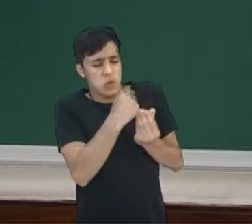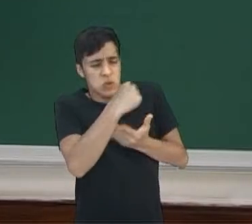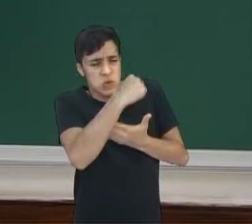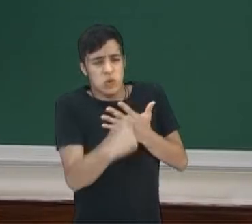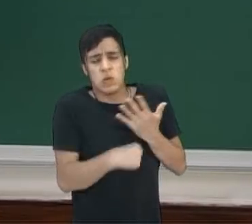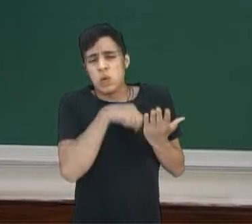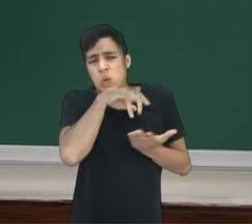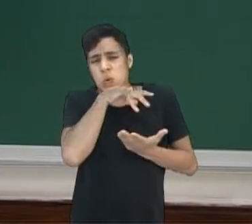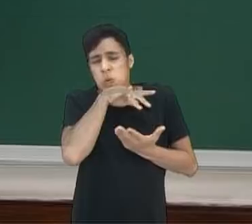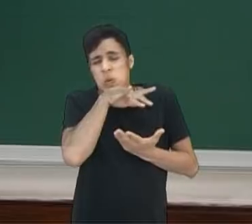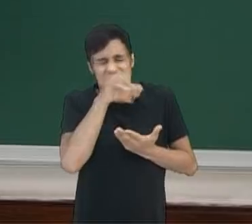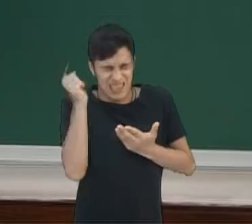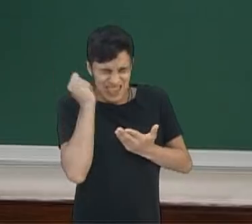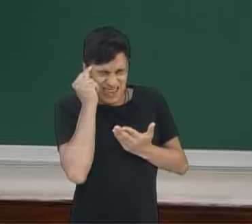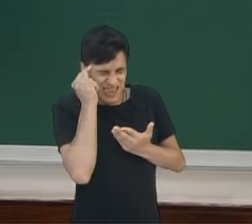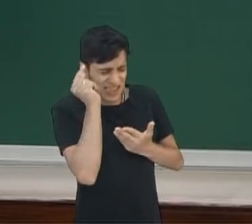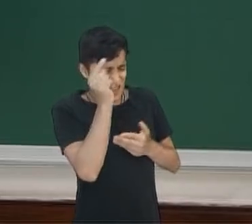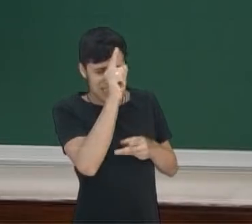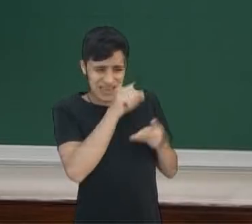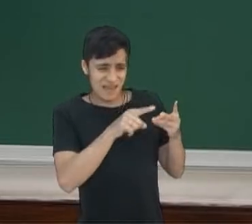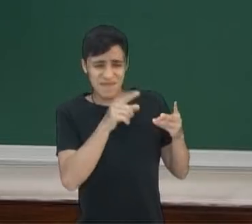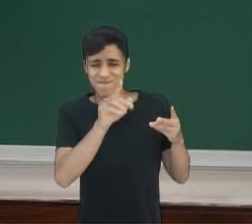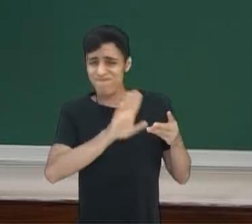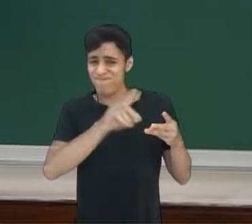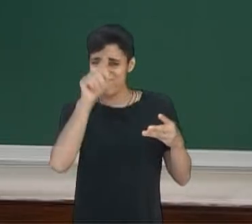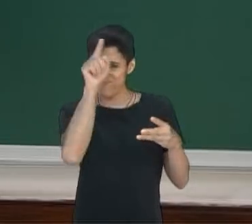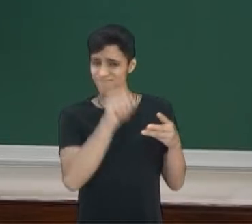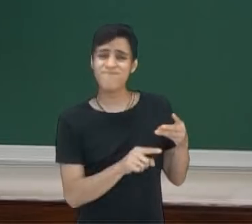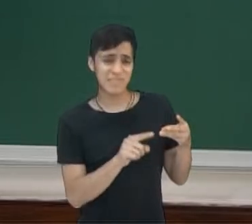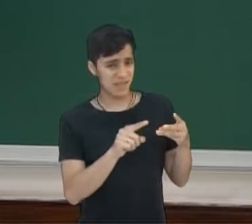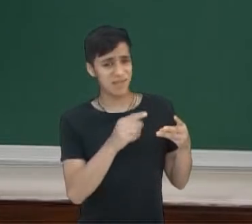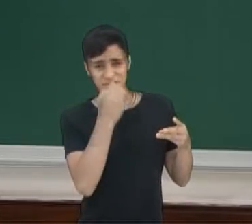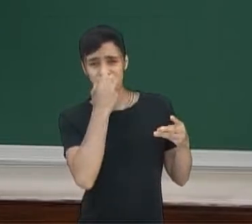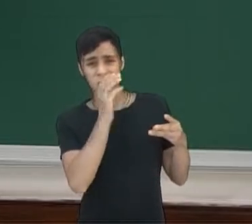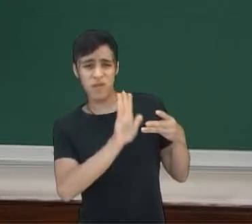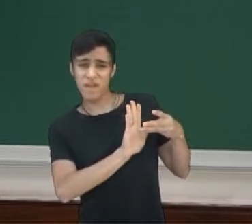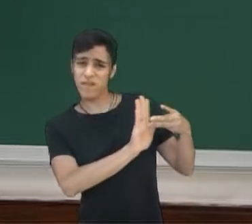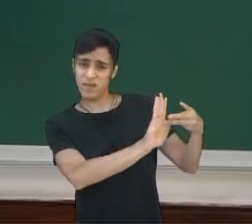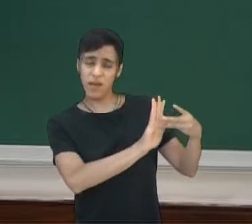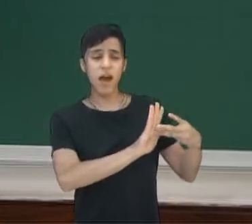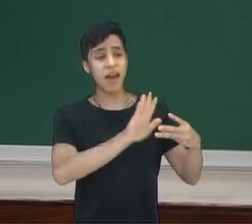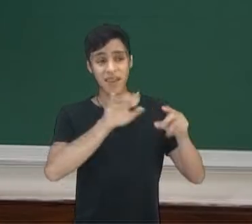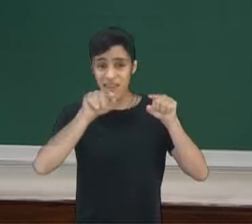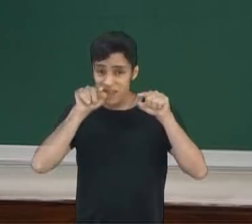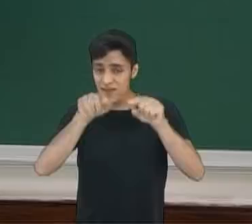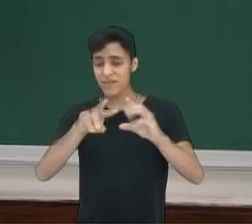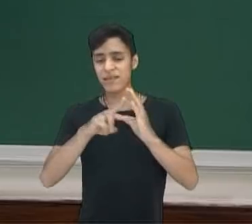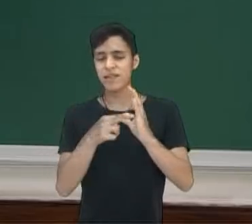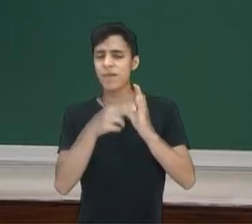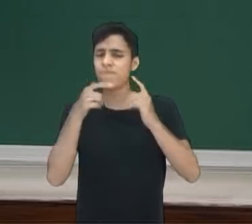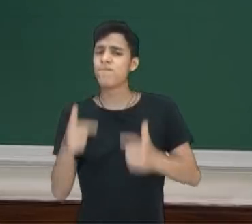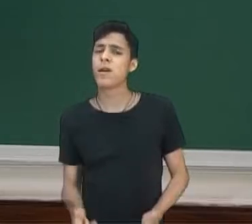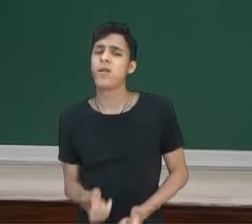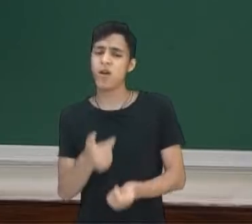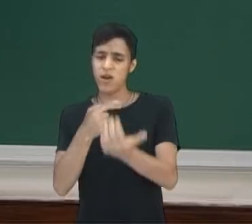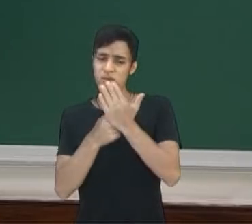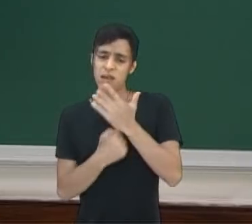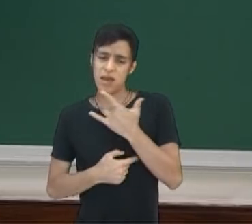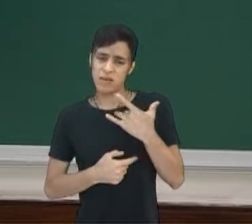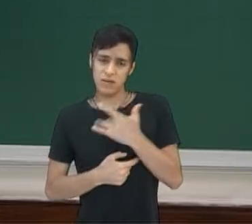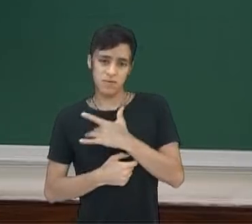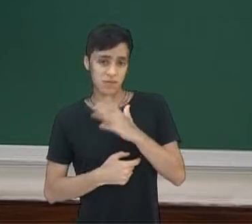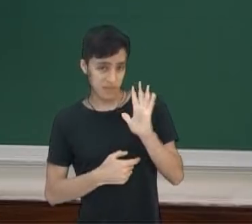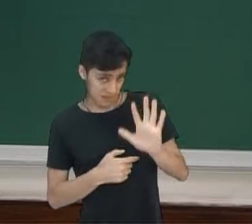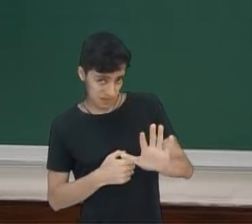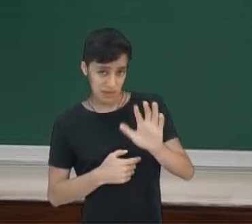Então, essas são pequenas atitudes que fazem muita diferença ao longo da nossa vida, na nossa saúde, tá? E para